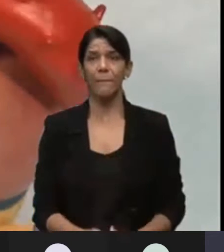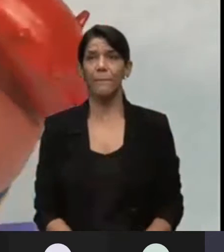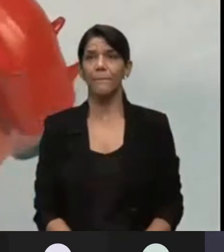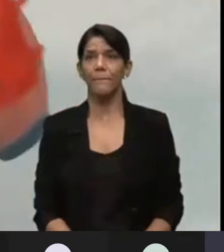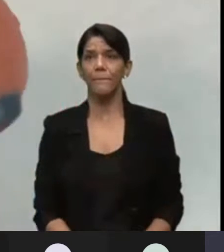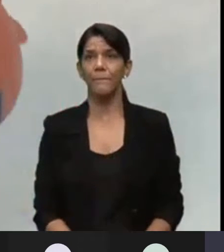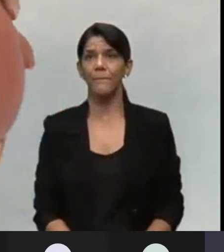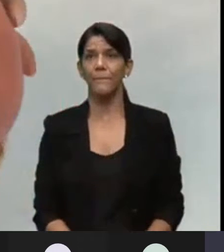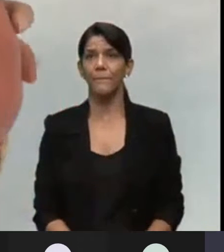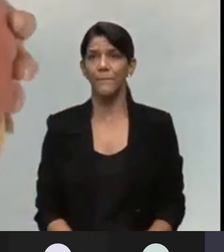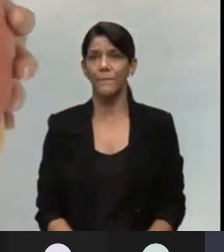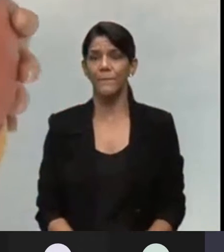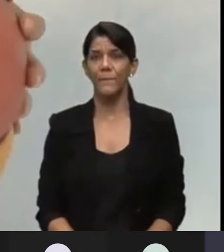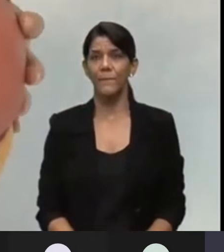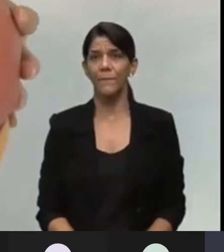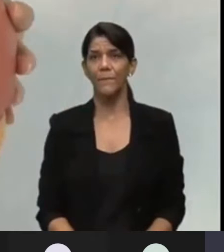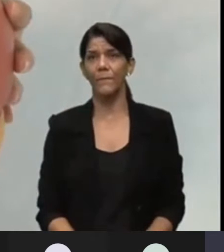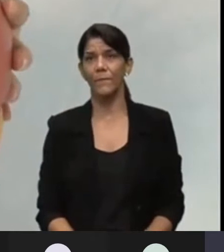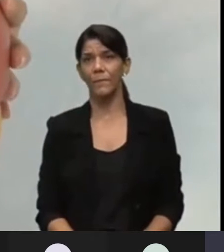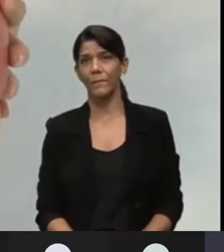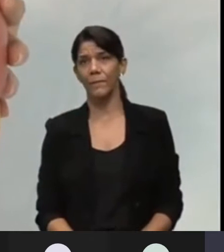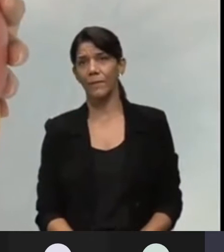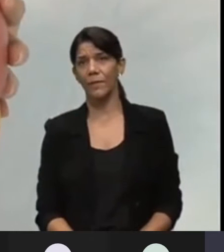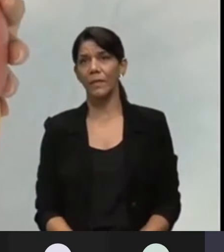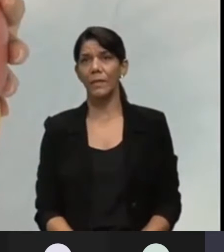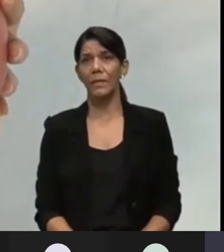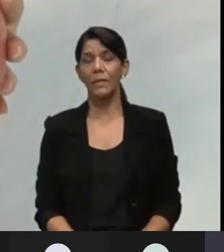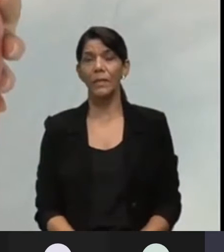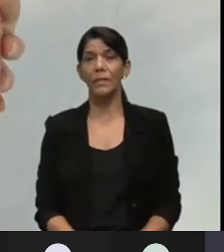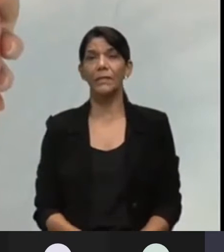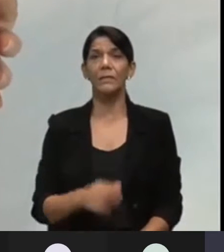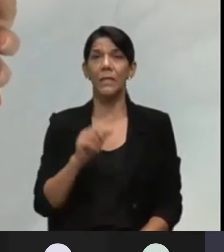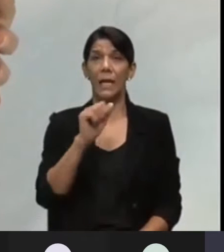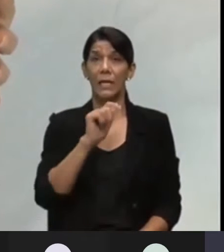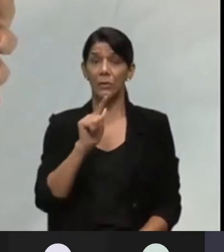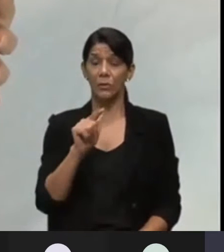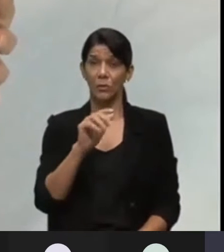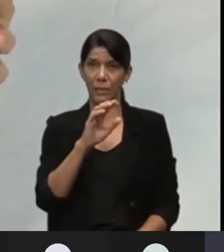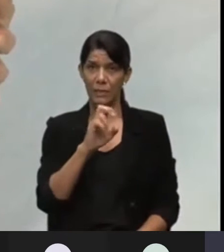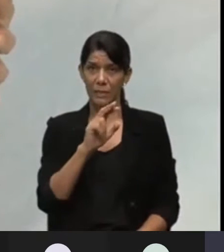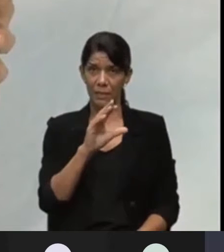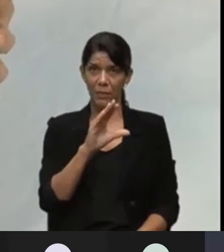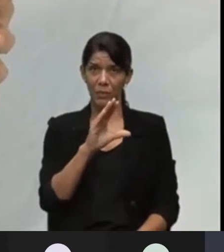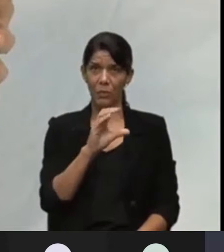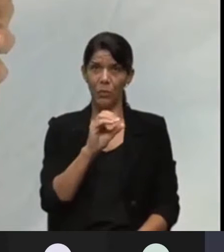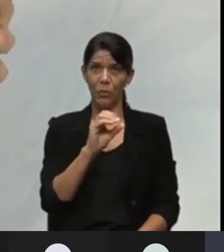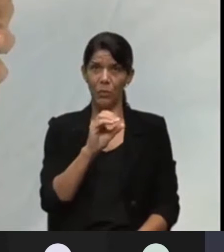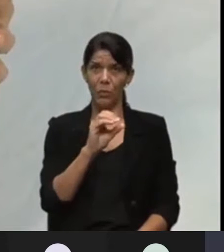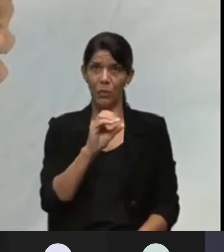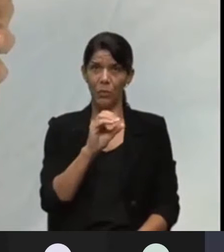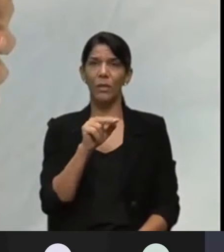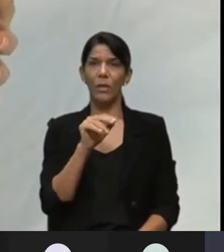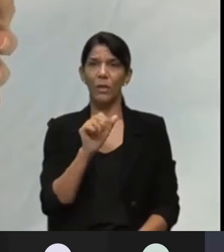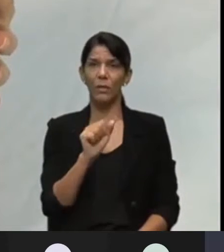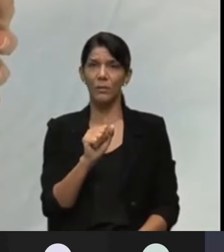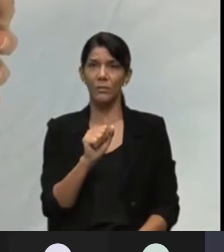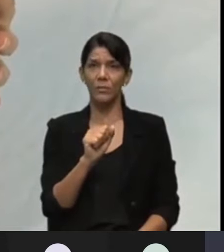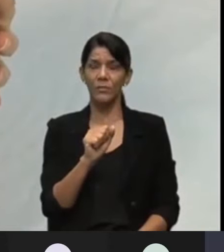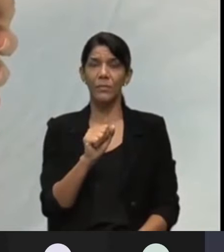vasos aí do nosso coração, certo? Então, aí mostrando o seio coronário, né? O